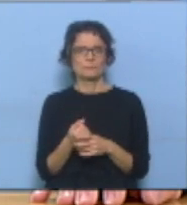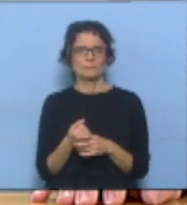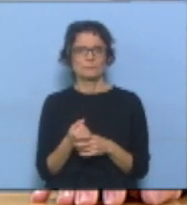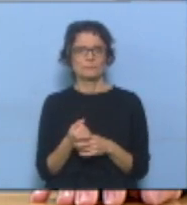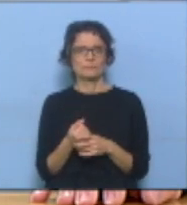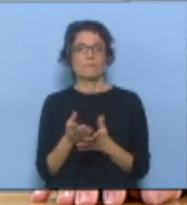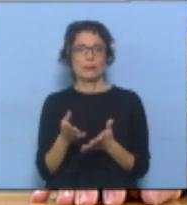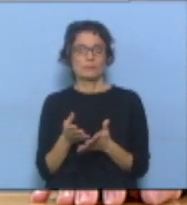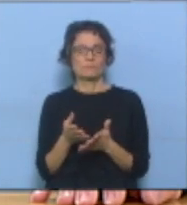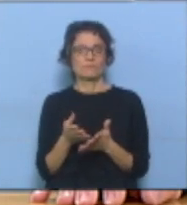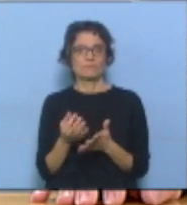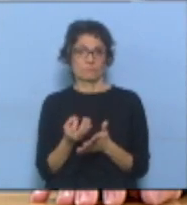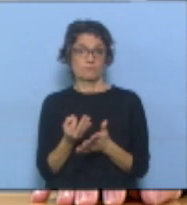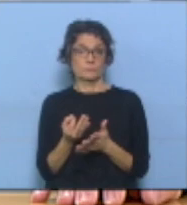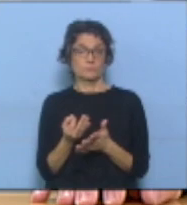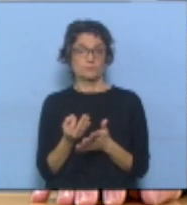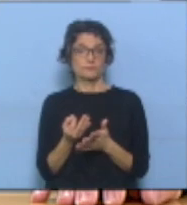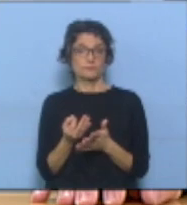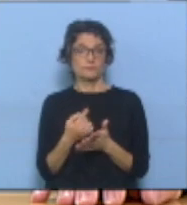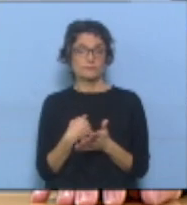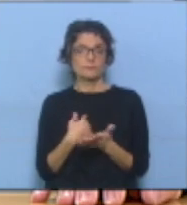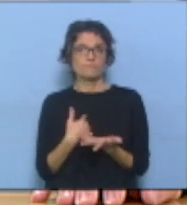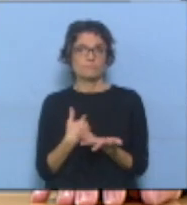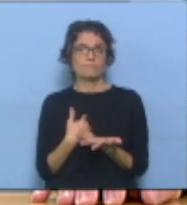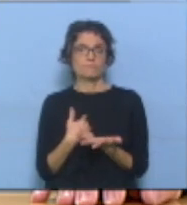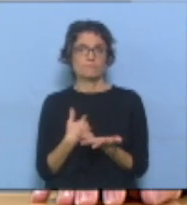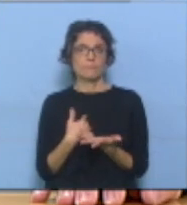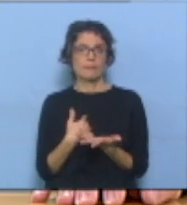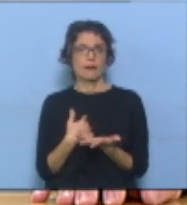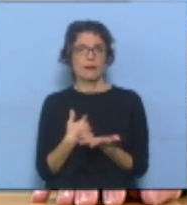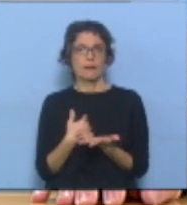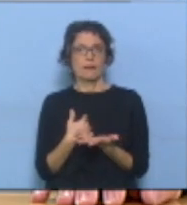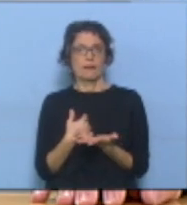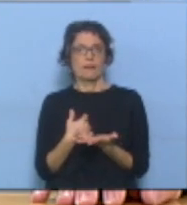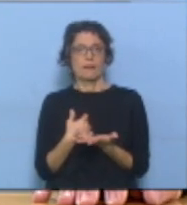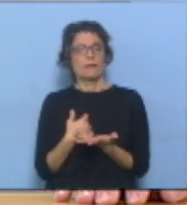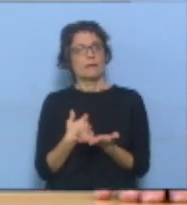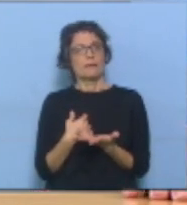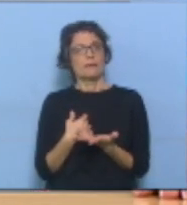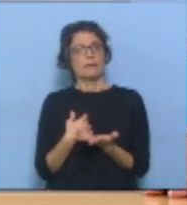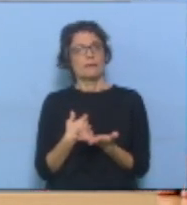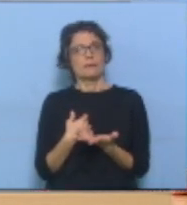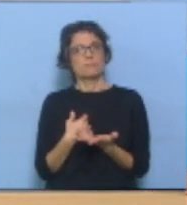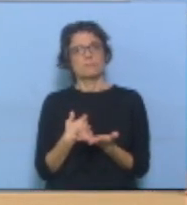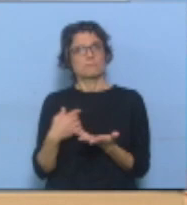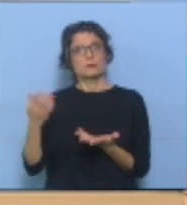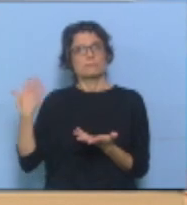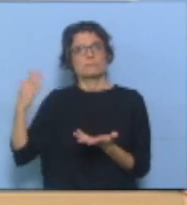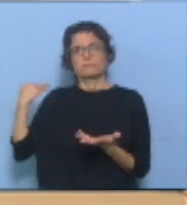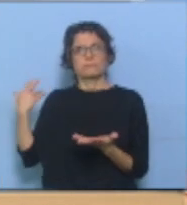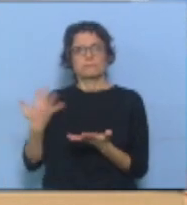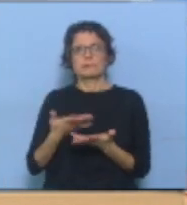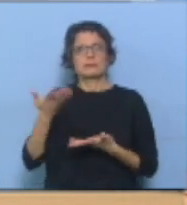Como eu estava a dizer, eu acho que este diálogo com Deus existe independentemente do